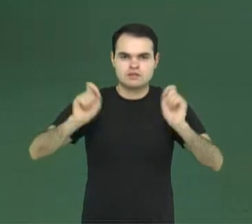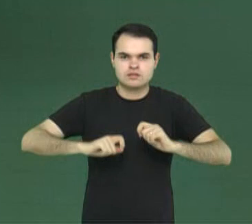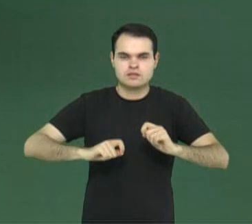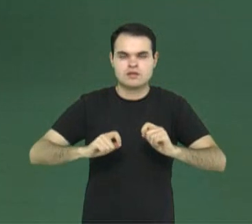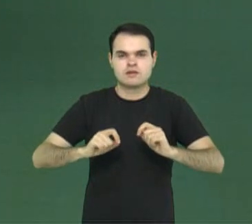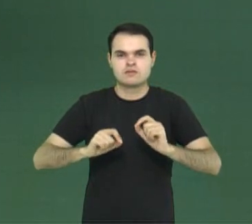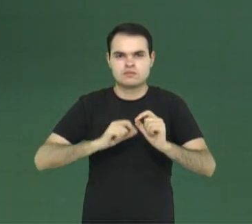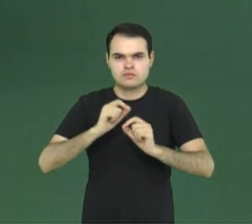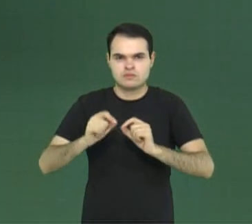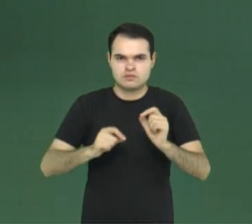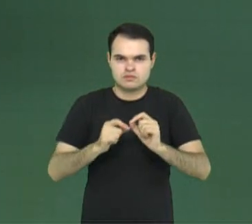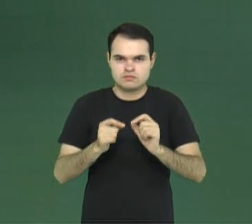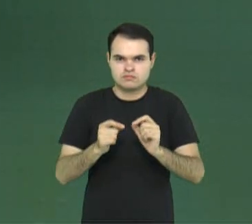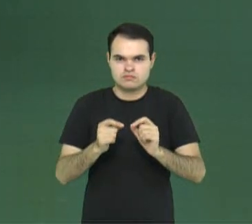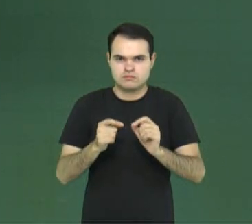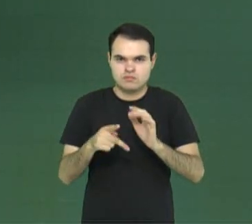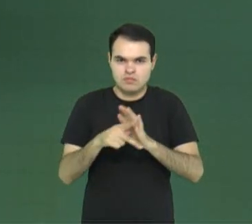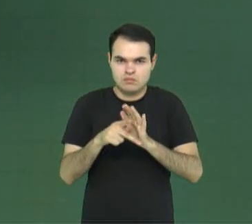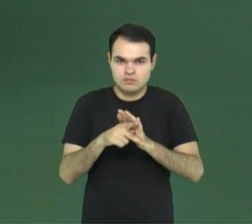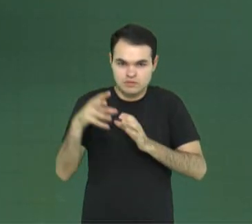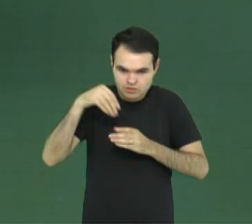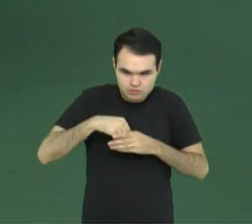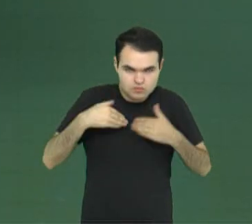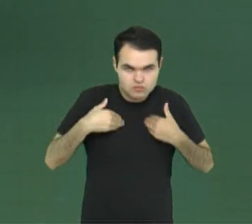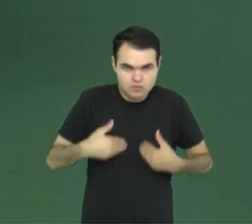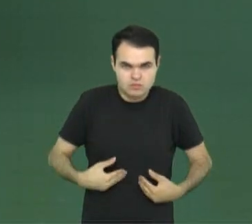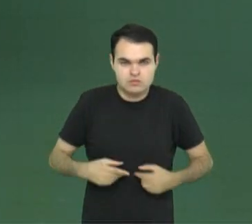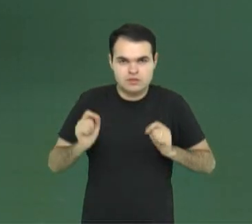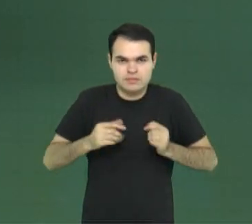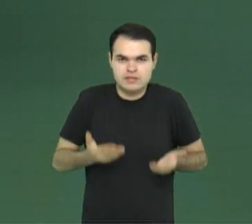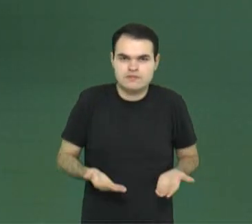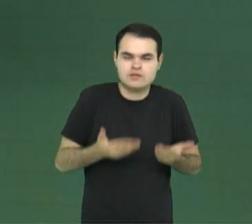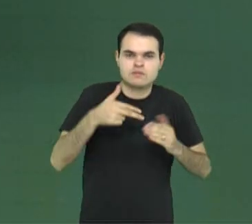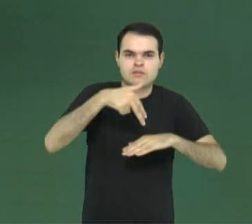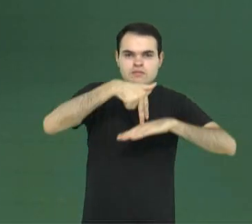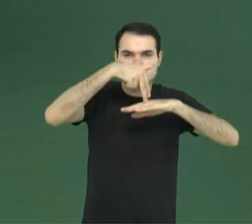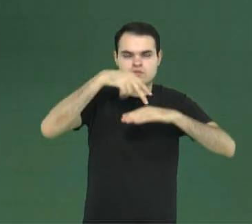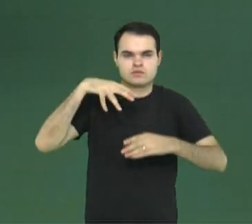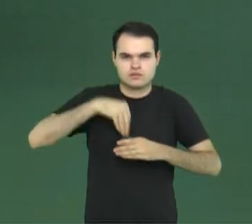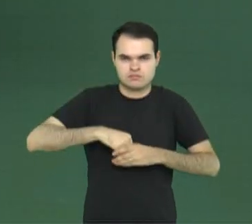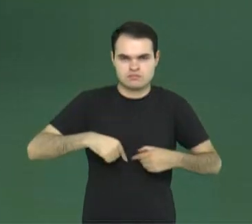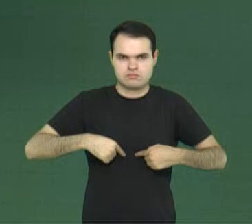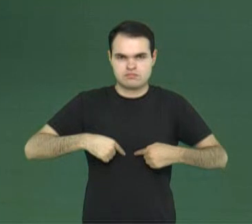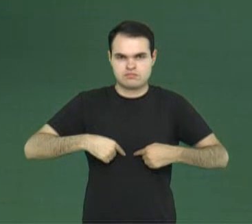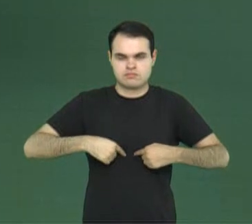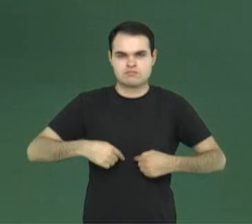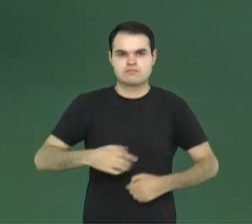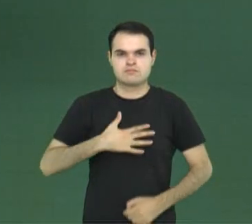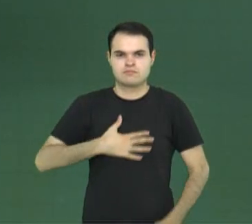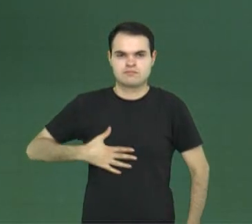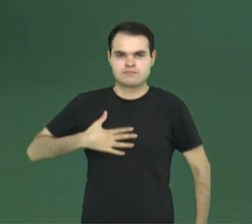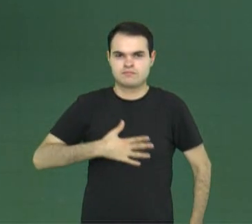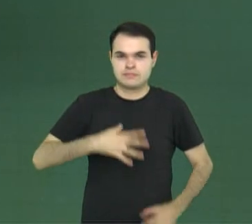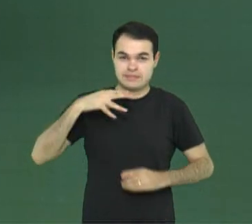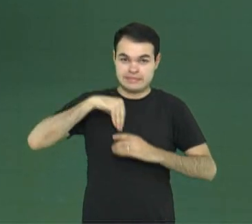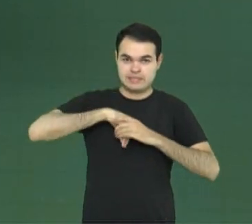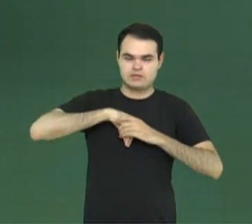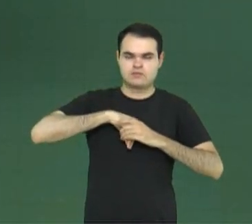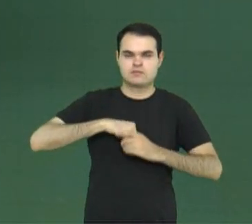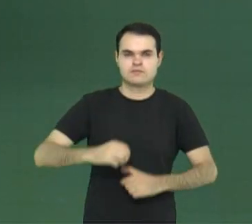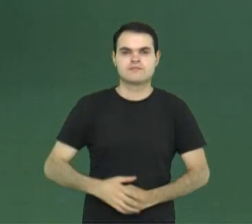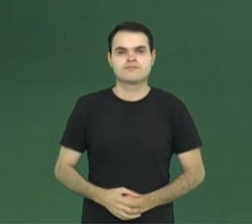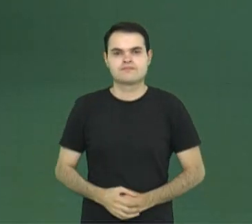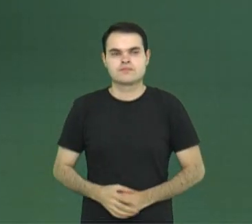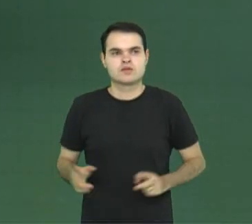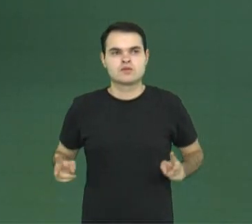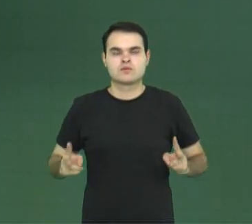segurando nele ali. Ele fica na região interna aqui do abdômen, tá? Então, vamos prosseguindo aqui.